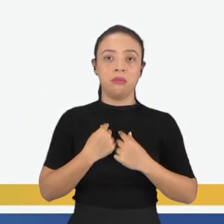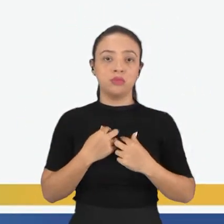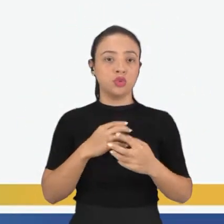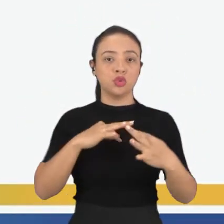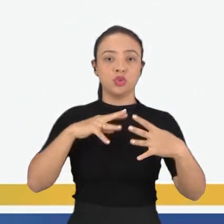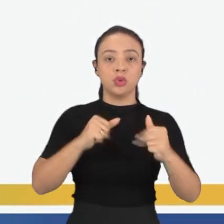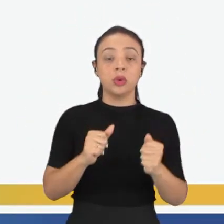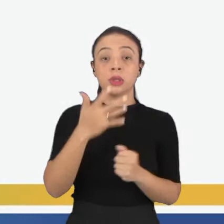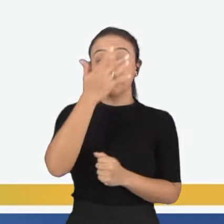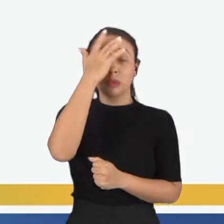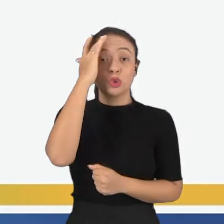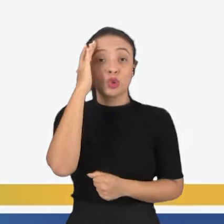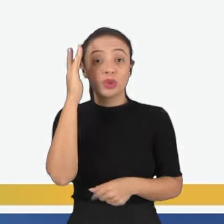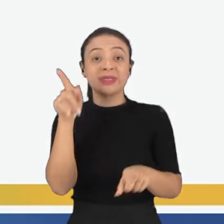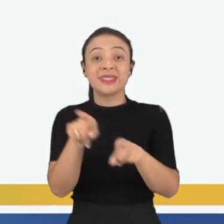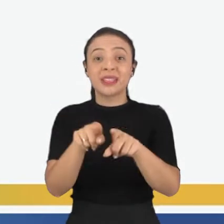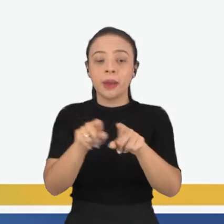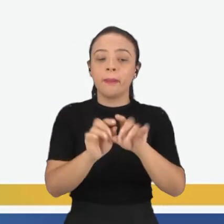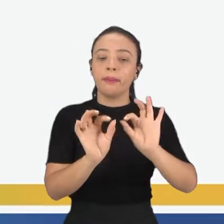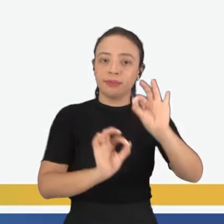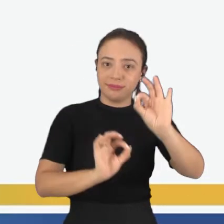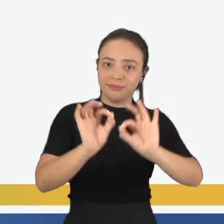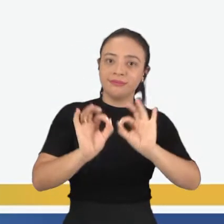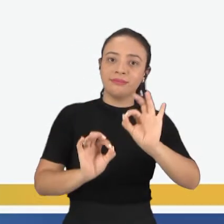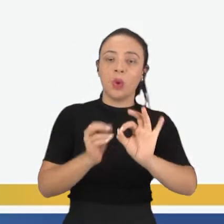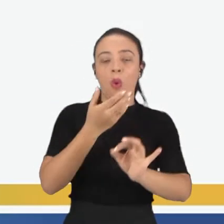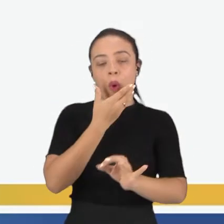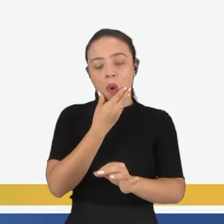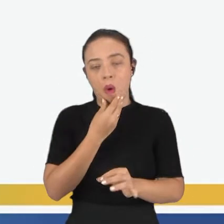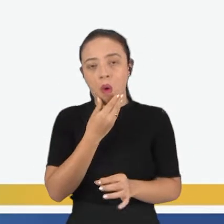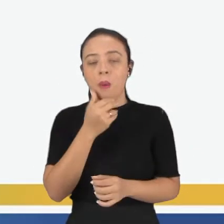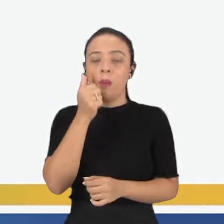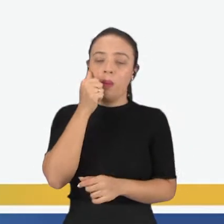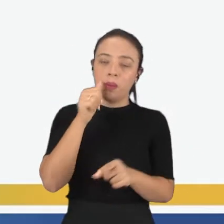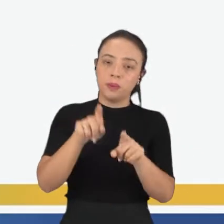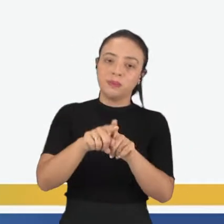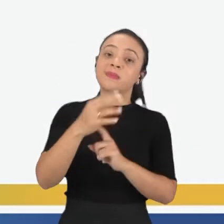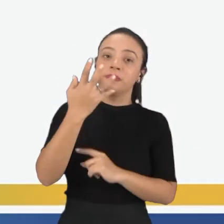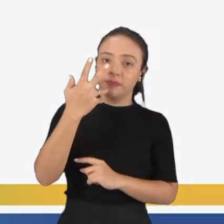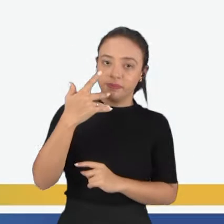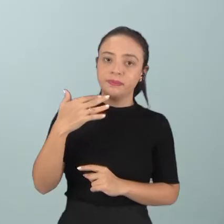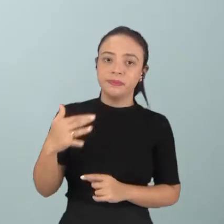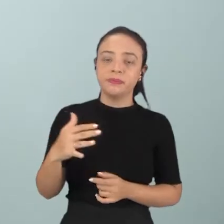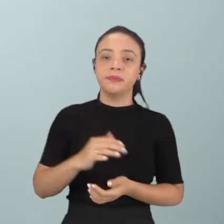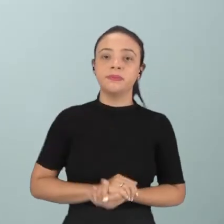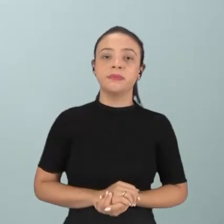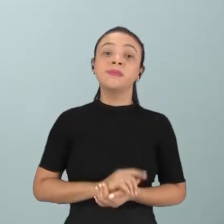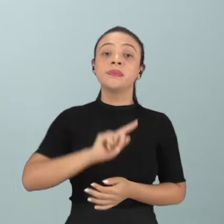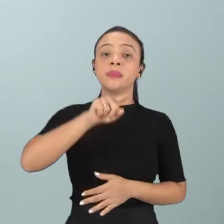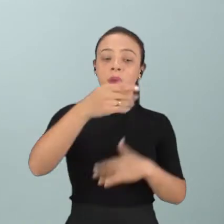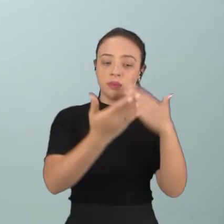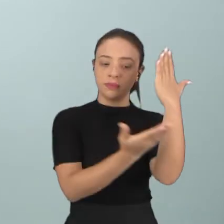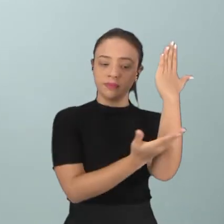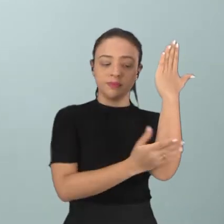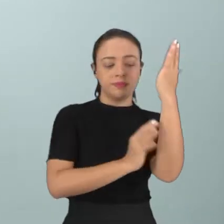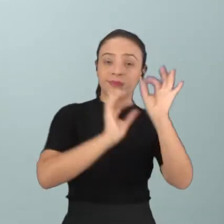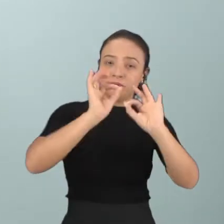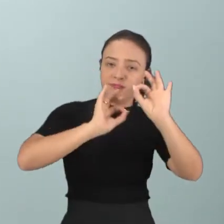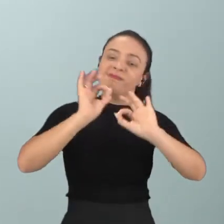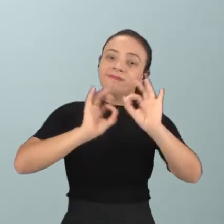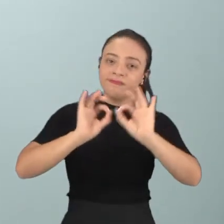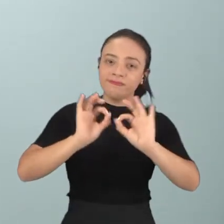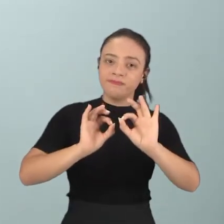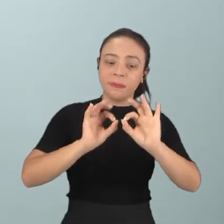mundo participa desses enfeites, tanto os homens, mulheres como crianças. Depois que os troncos estão enfeitados,